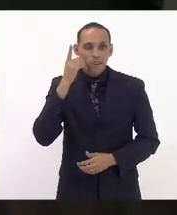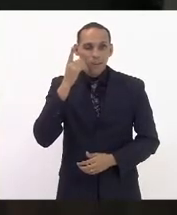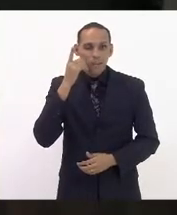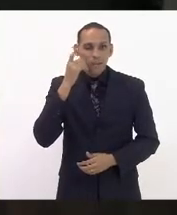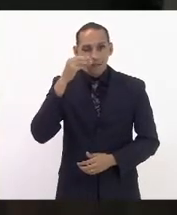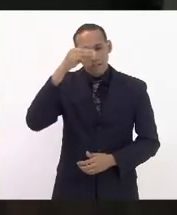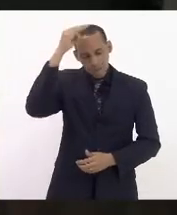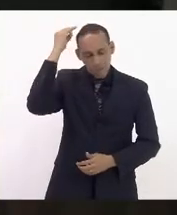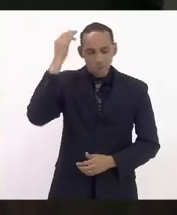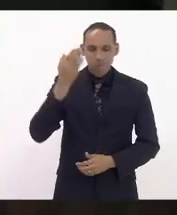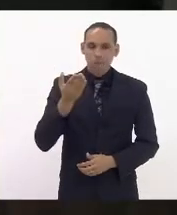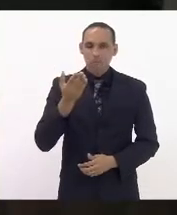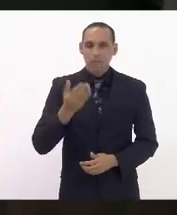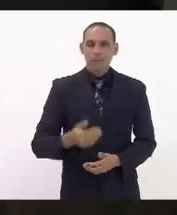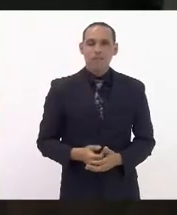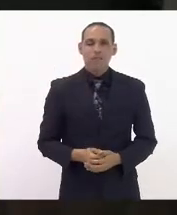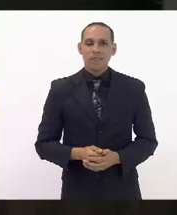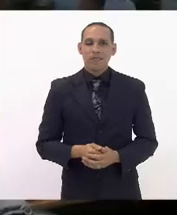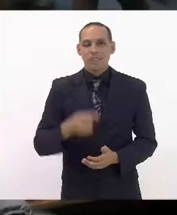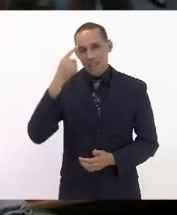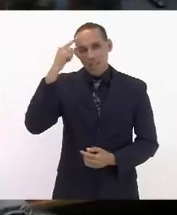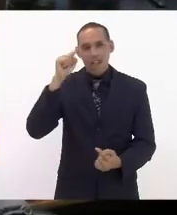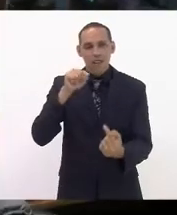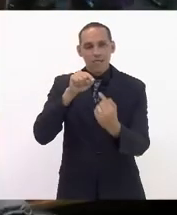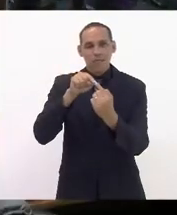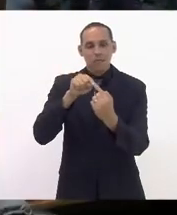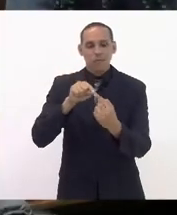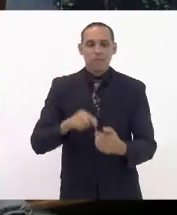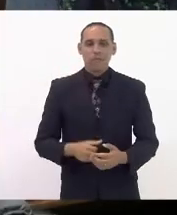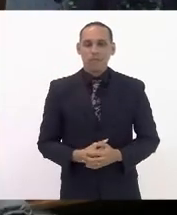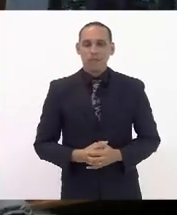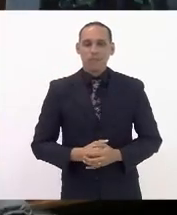Deputado Márcio Pacheco. Parecer é favorável, presidente.